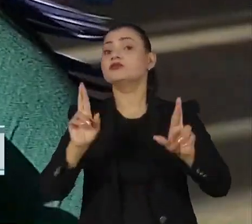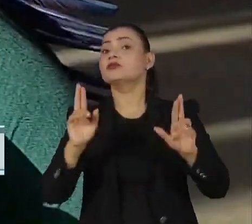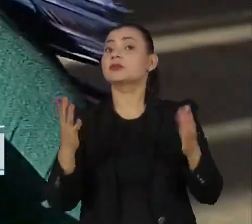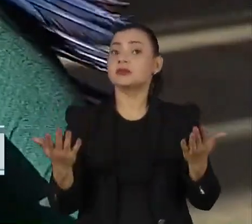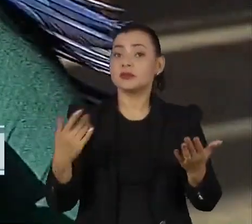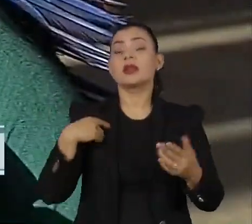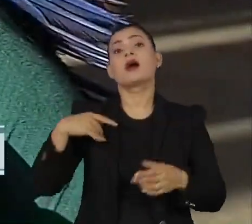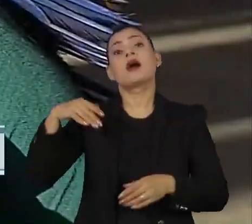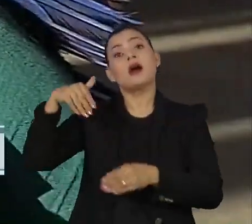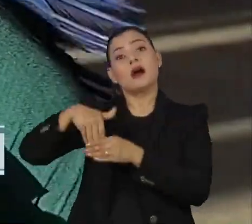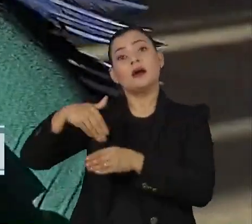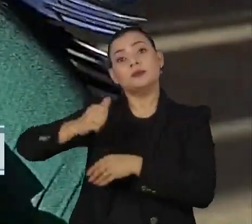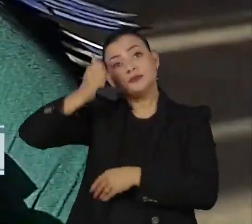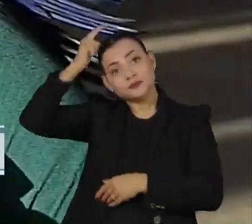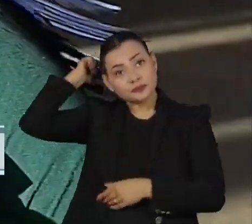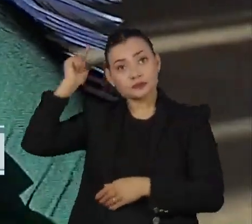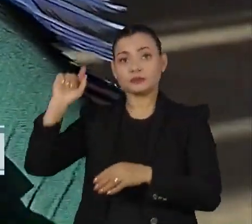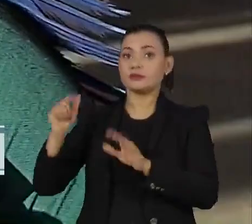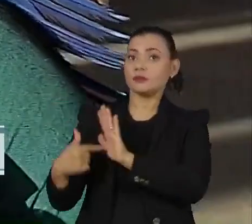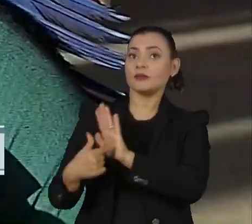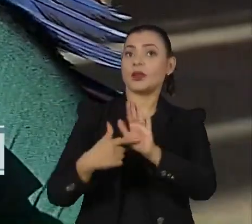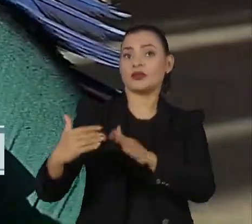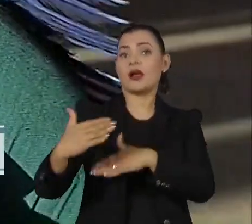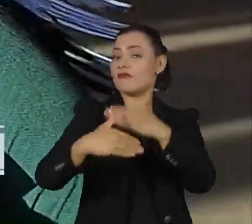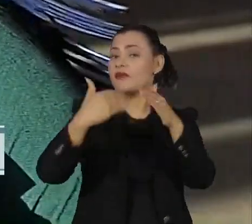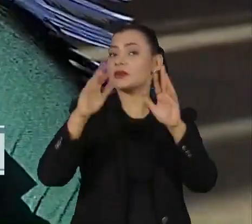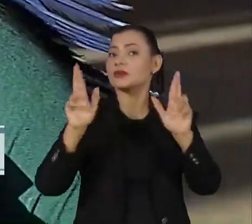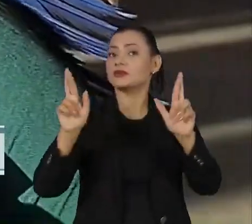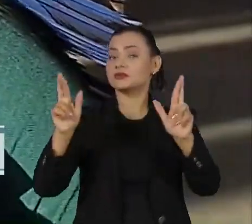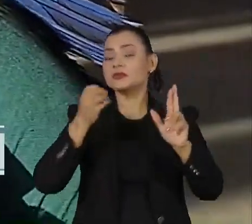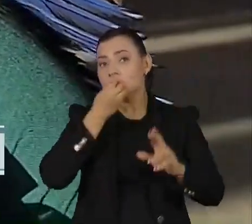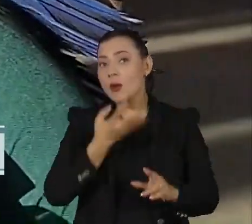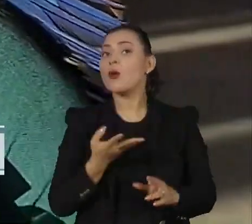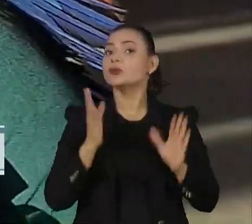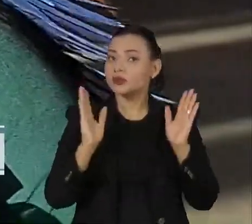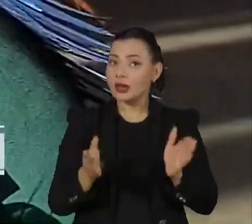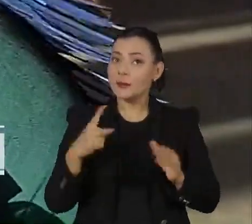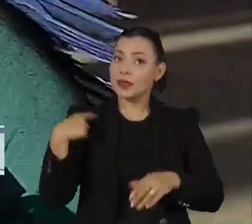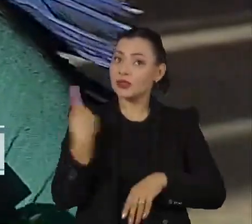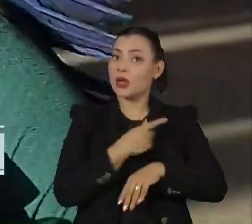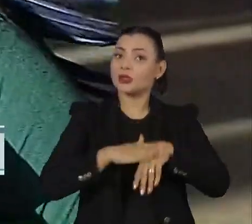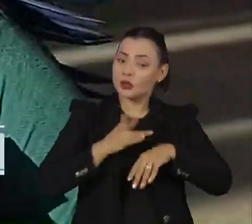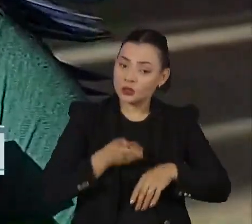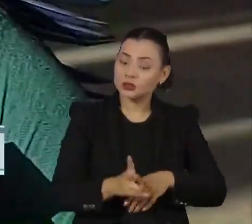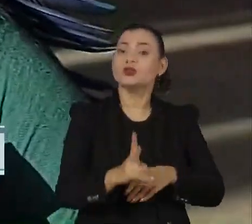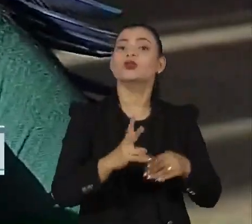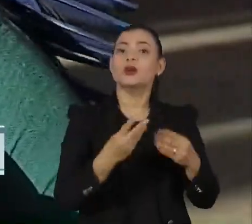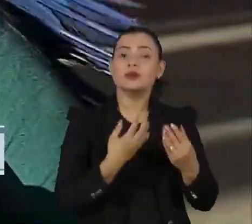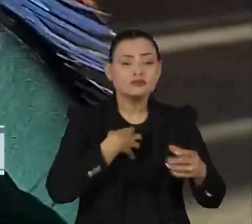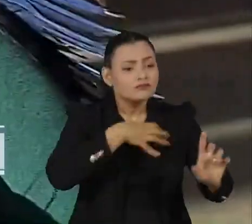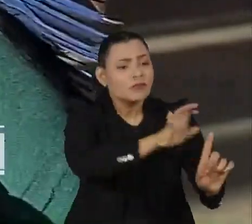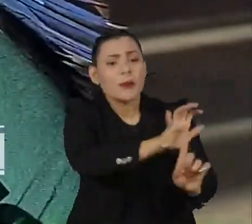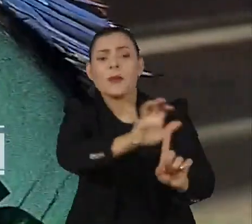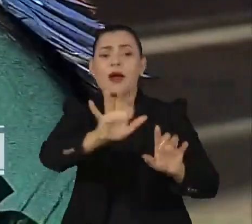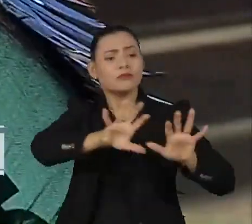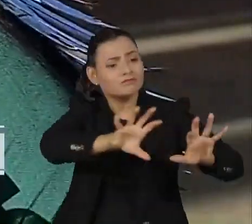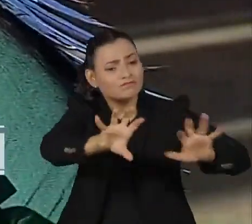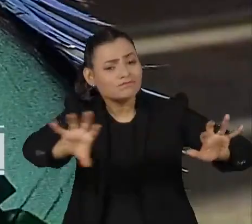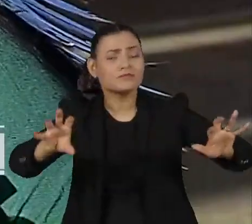ministro Alessandro de Moraes sinaliza um avanço para que a gente siga sensibilizando,